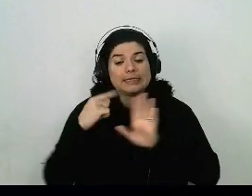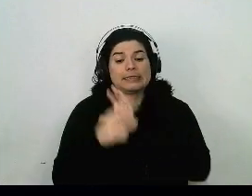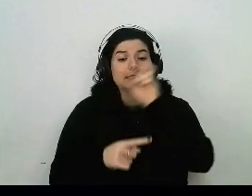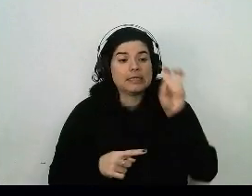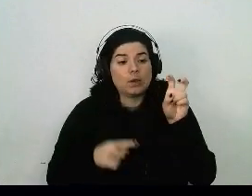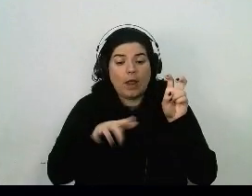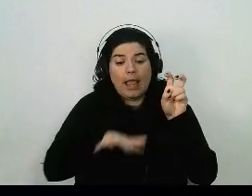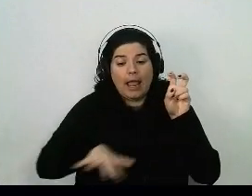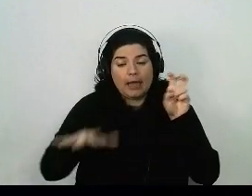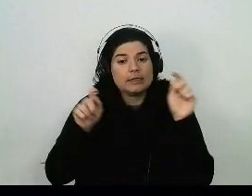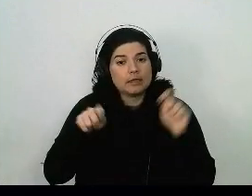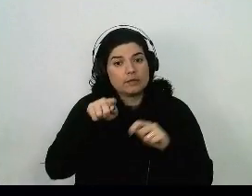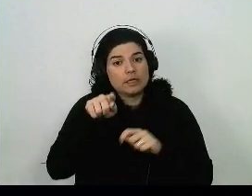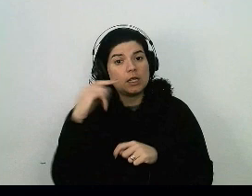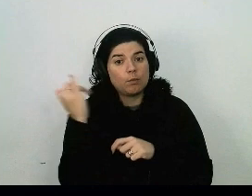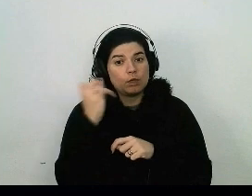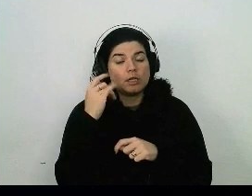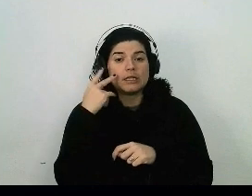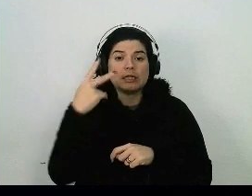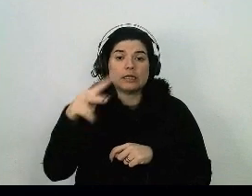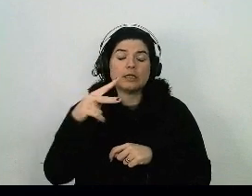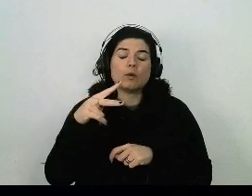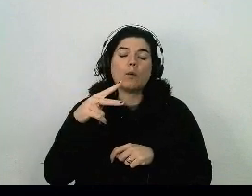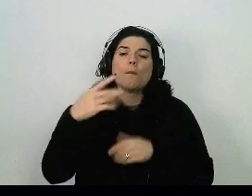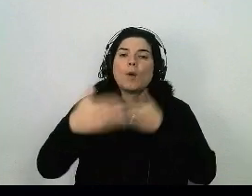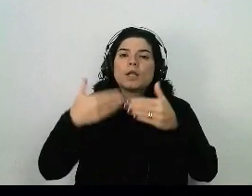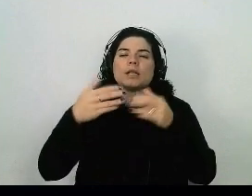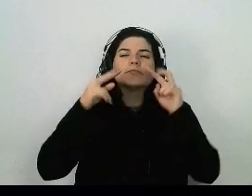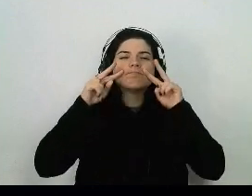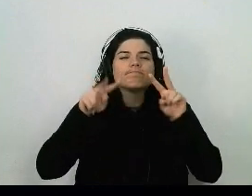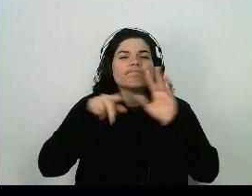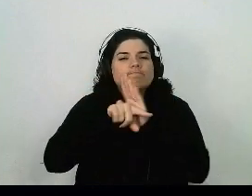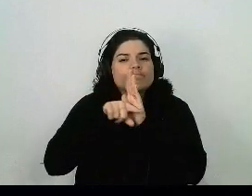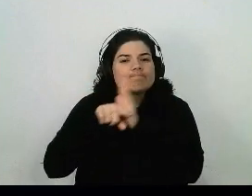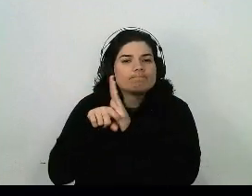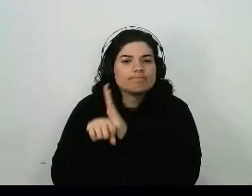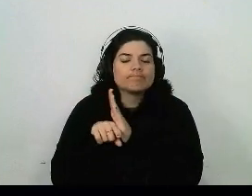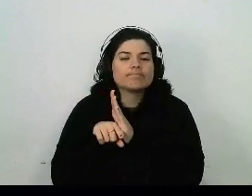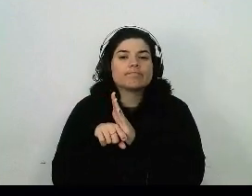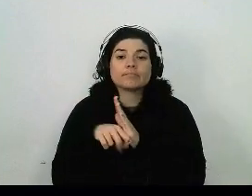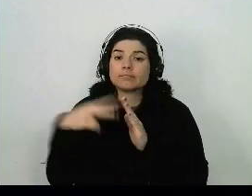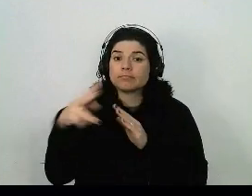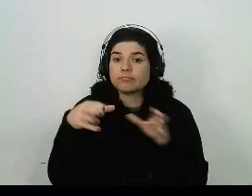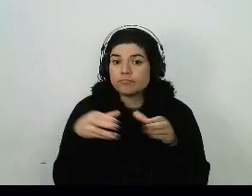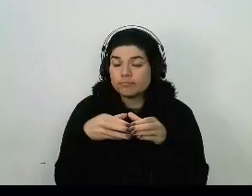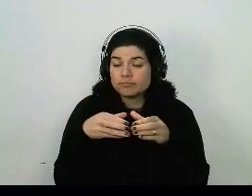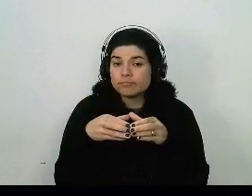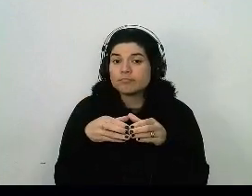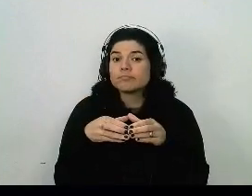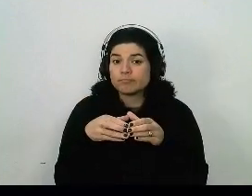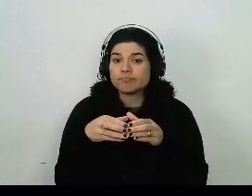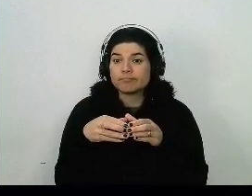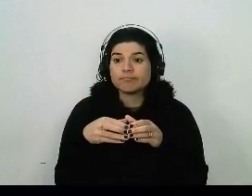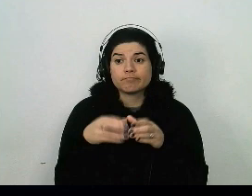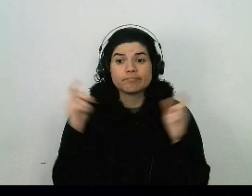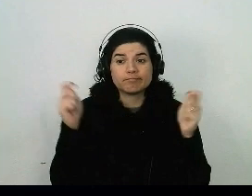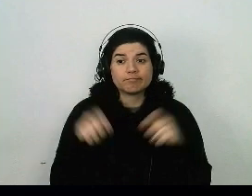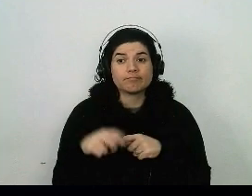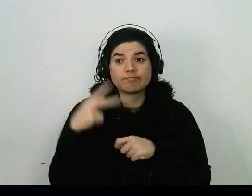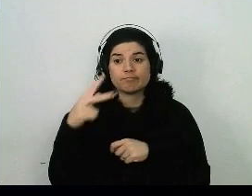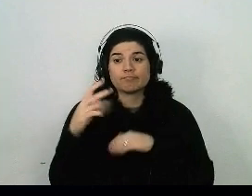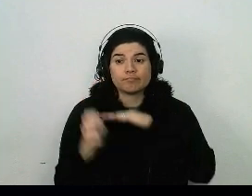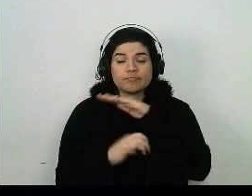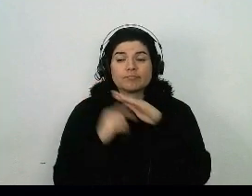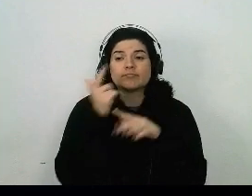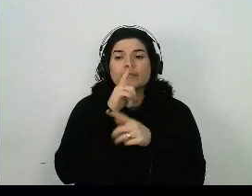é importante você olhar para o seu processo de maneira mais holística e para o momento em que a sua equipe está para realidade da sua empresa adapta o